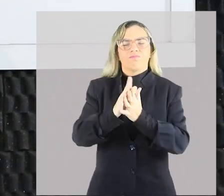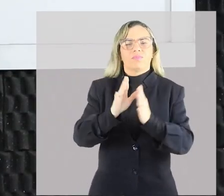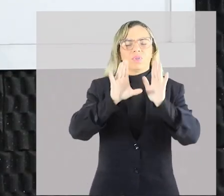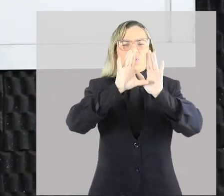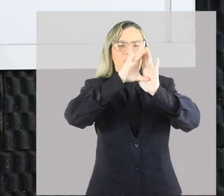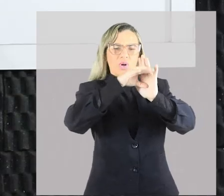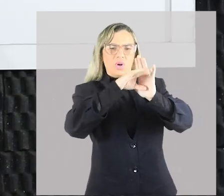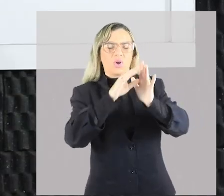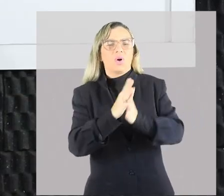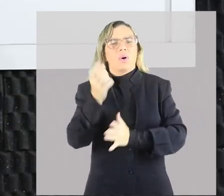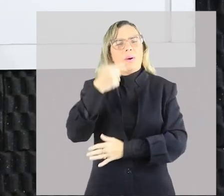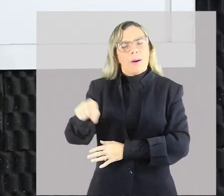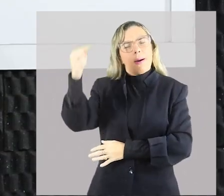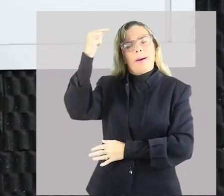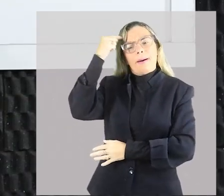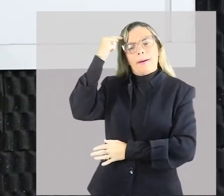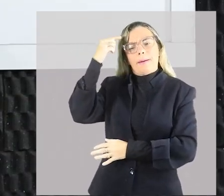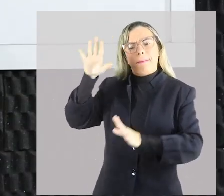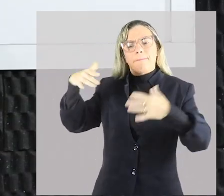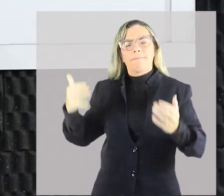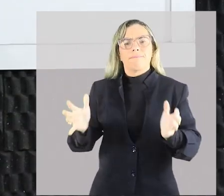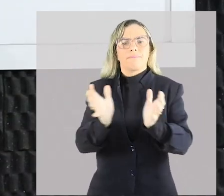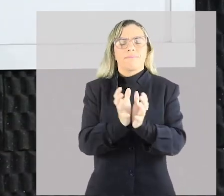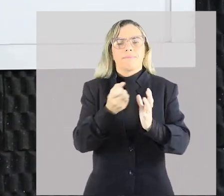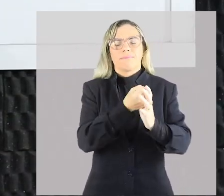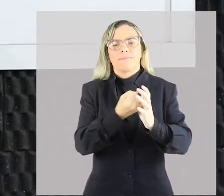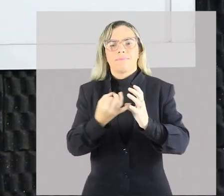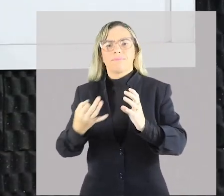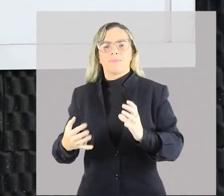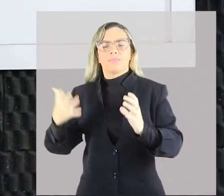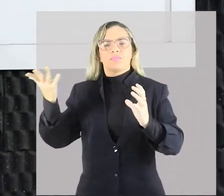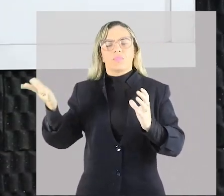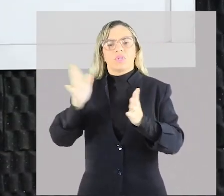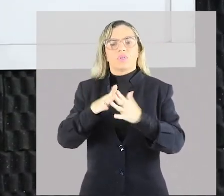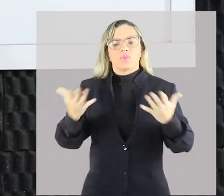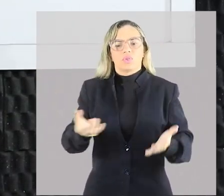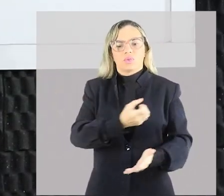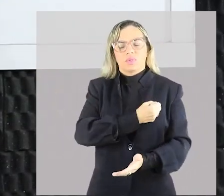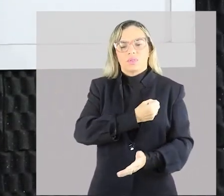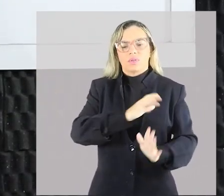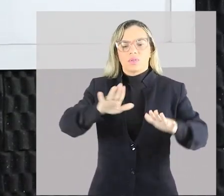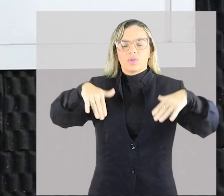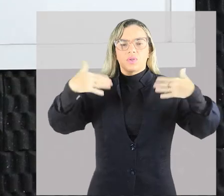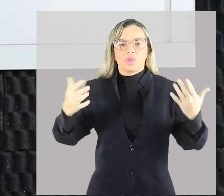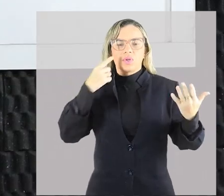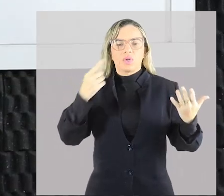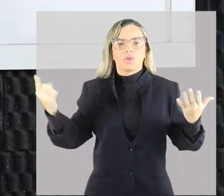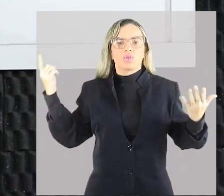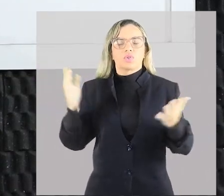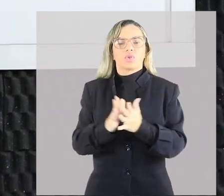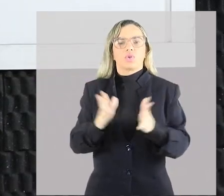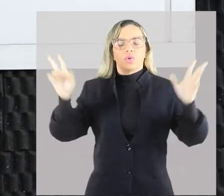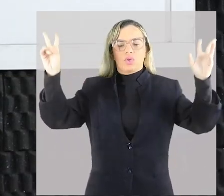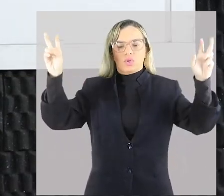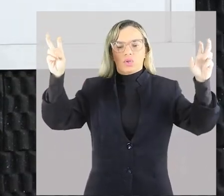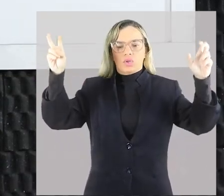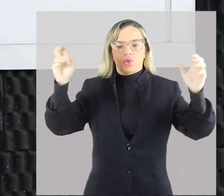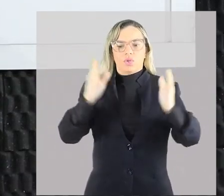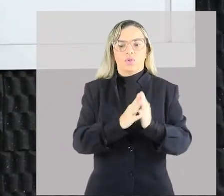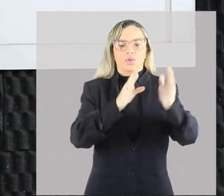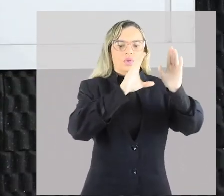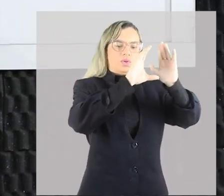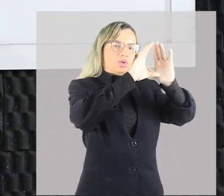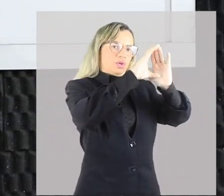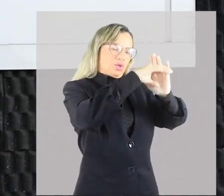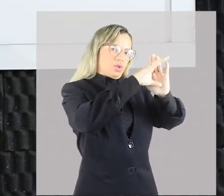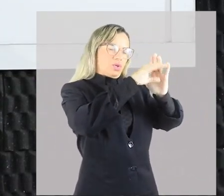das noções gerais do que é o conjunto, do que é um conjunto. O que nós vamos estudar sobre conjunto nessa aula de hoje, professor? Ó, a gente vai ver o conceito,